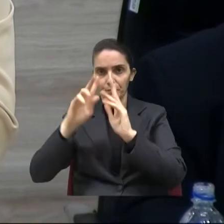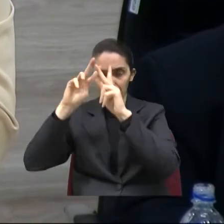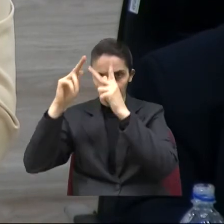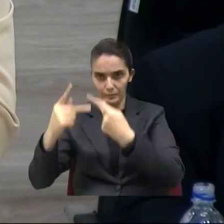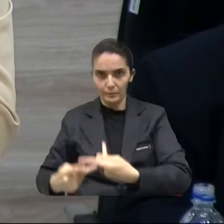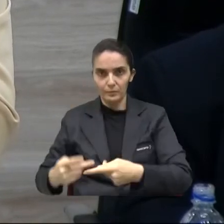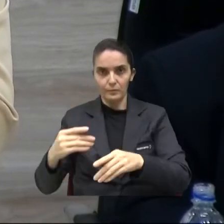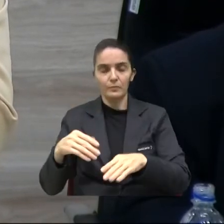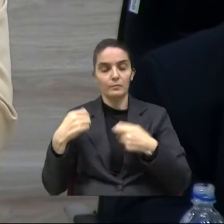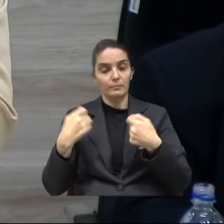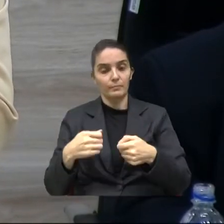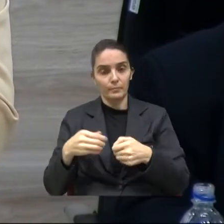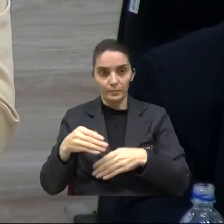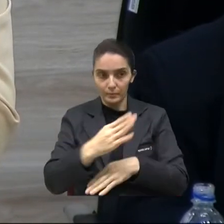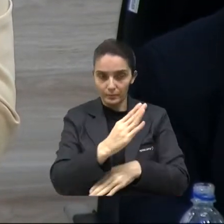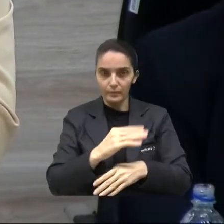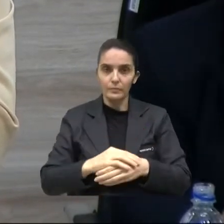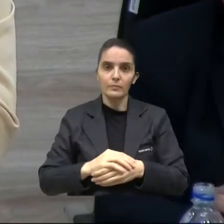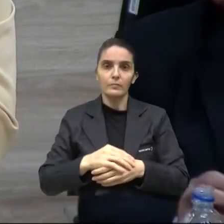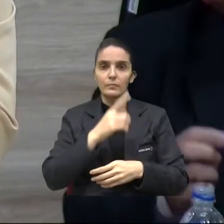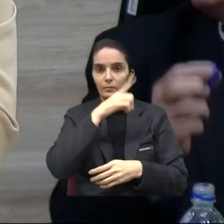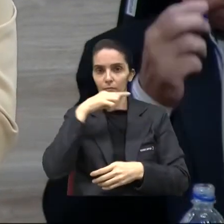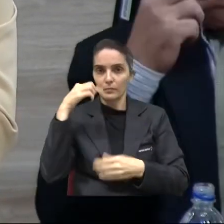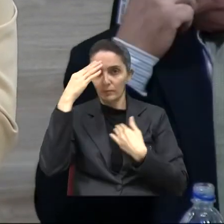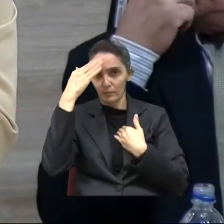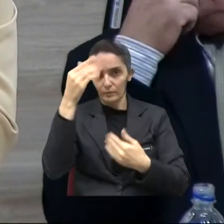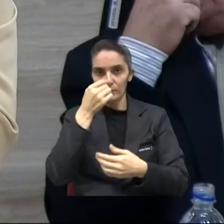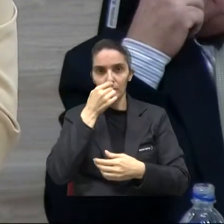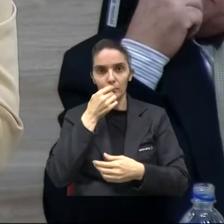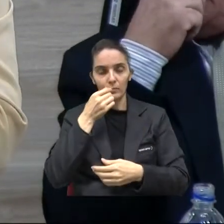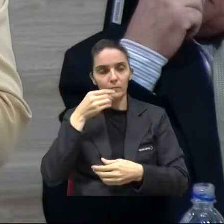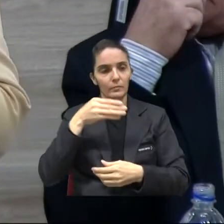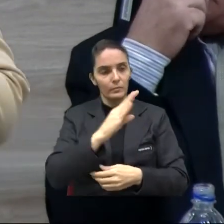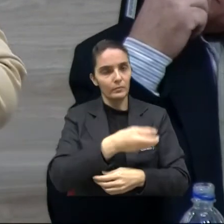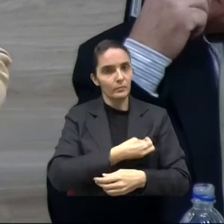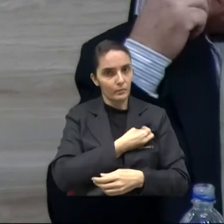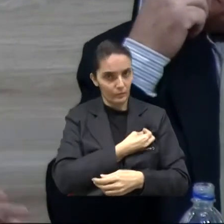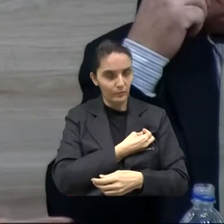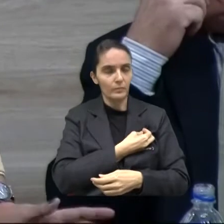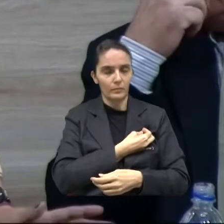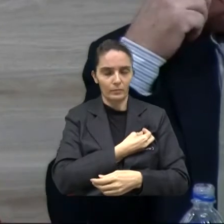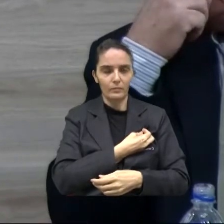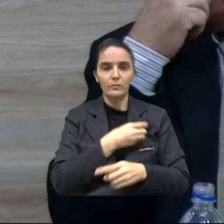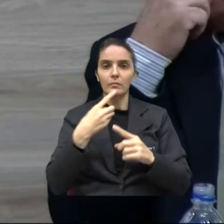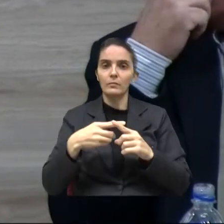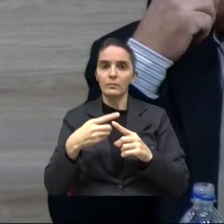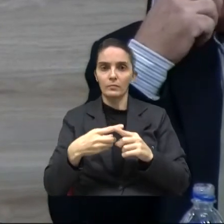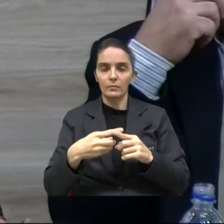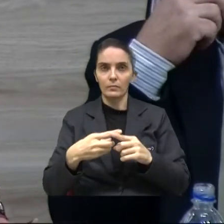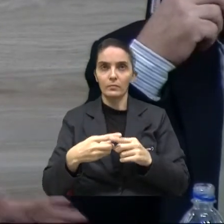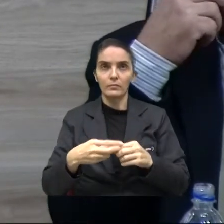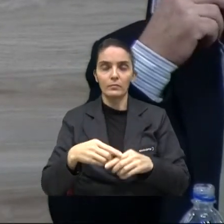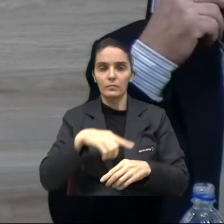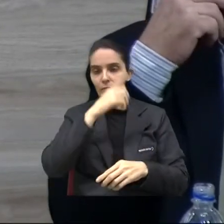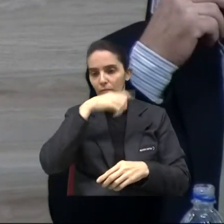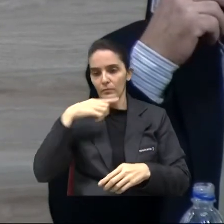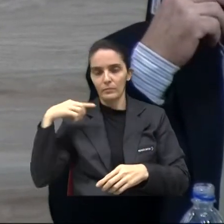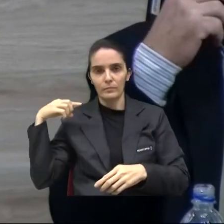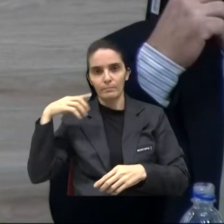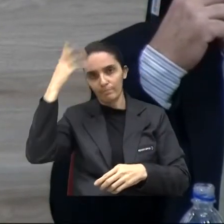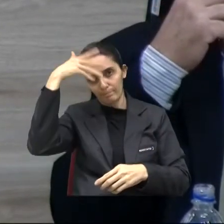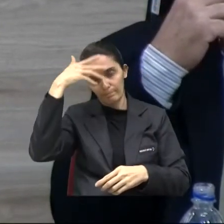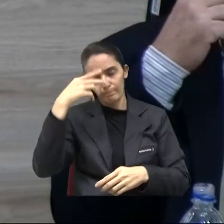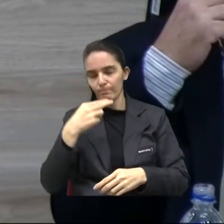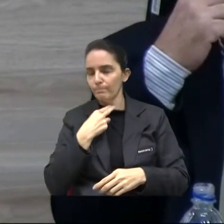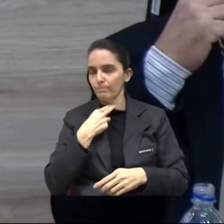meu agradecimento ao vereador Estevão, que podia comparecer lá por fazer parte da mesa, eu e a vereadora Érica, nós não